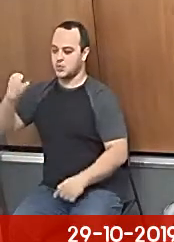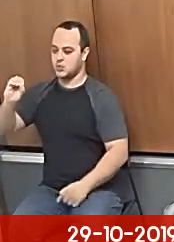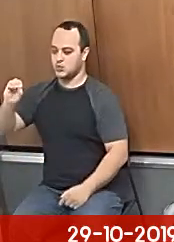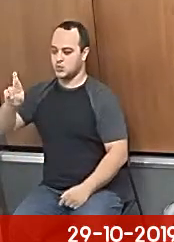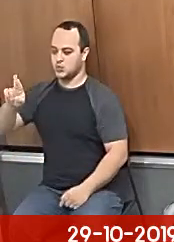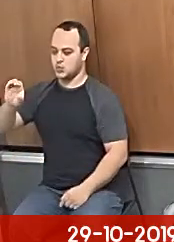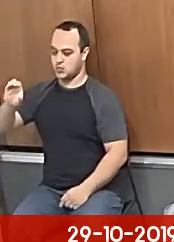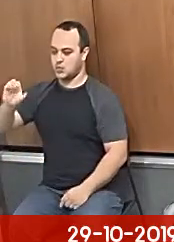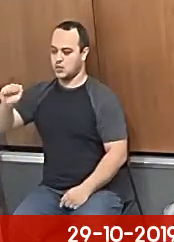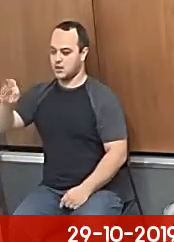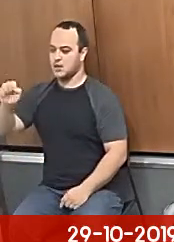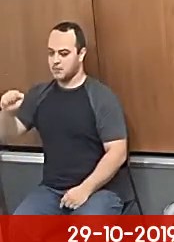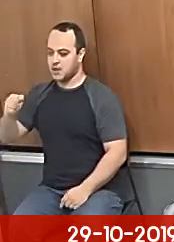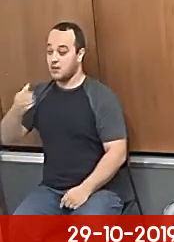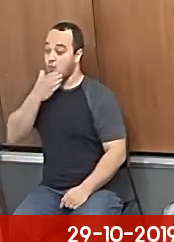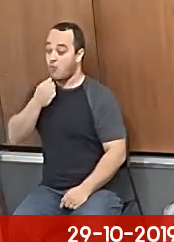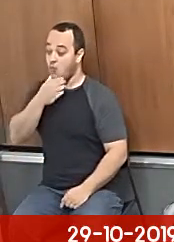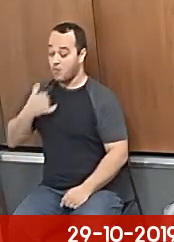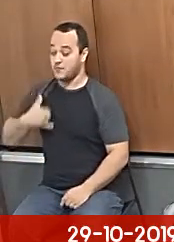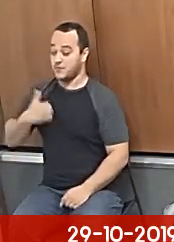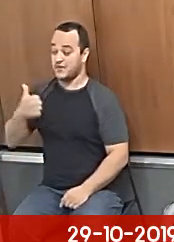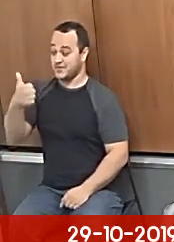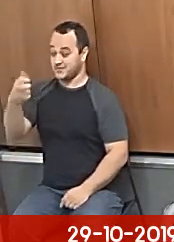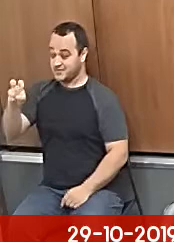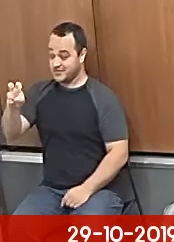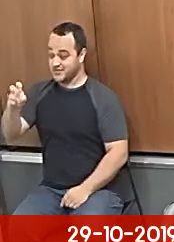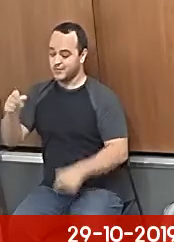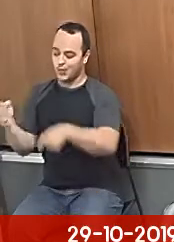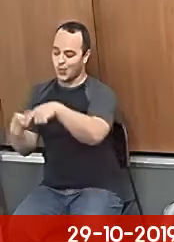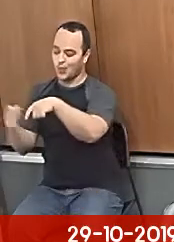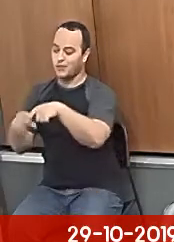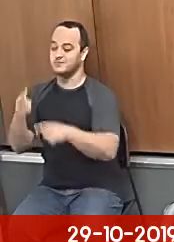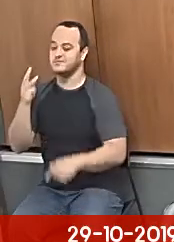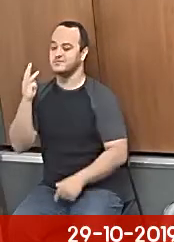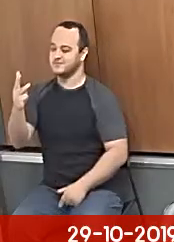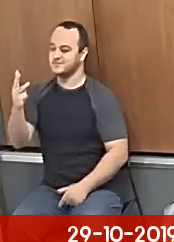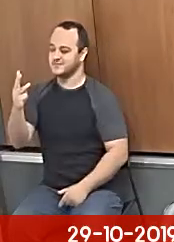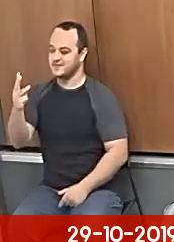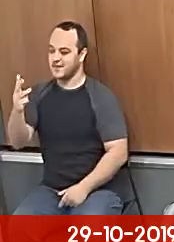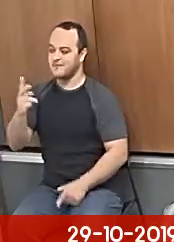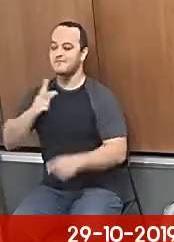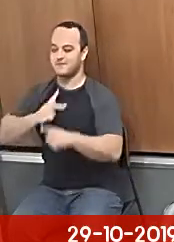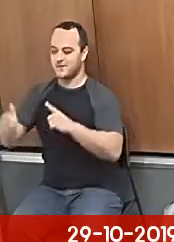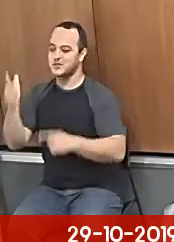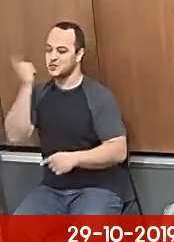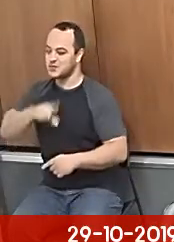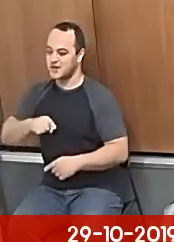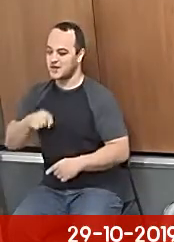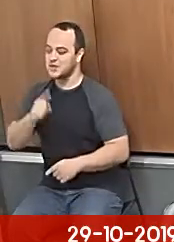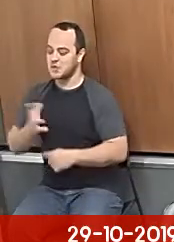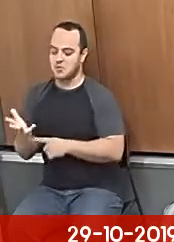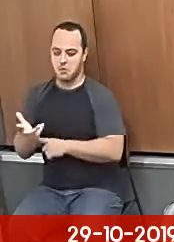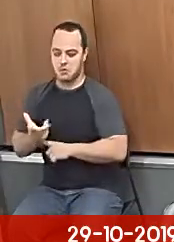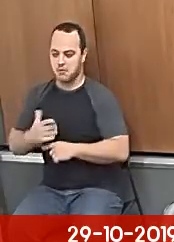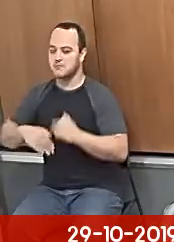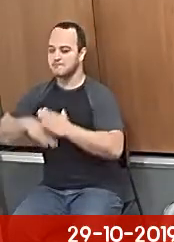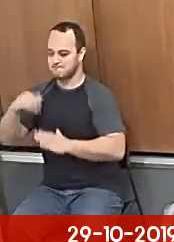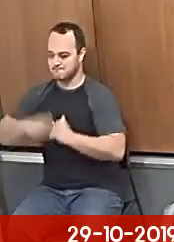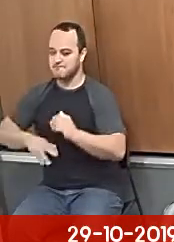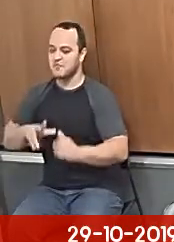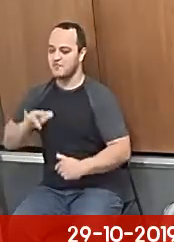3 gols de um menino de 15 anos. Chamado Pedro. Só um detalhe, o menino é craque, vai ser jogador da seleção, se Deus